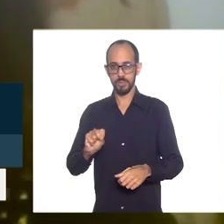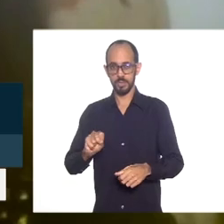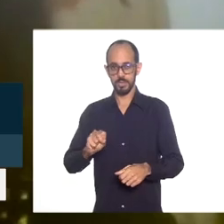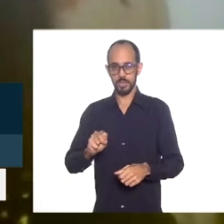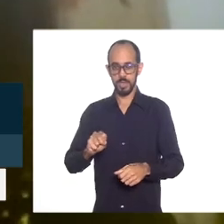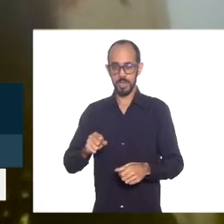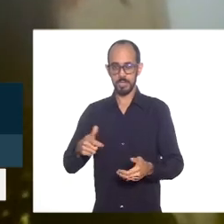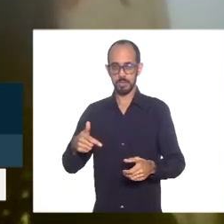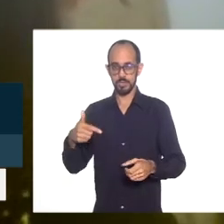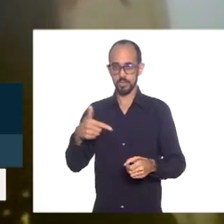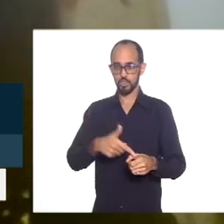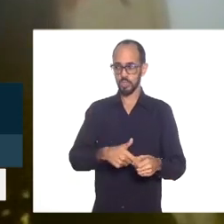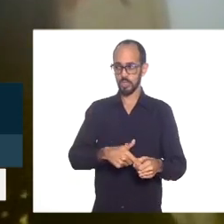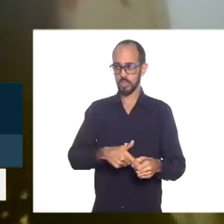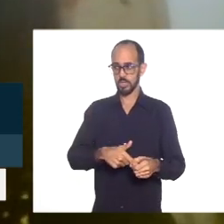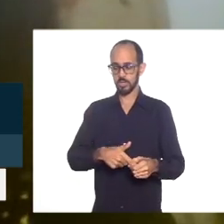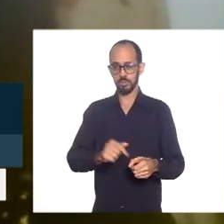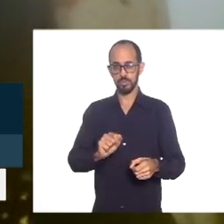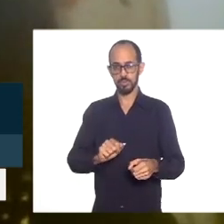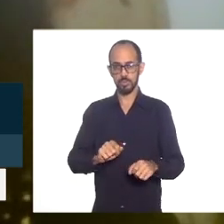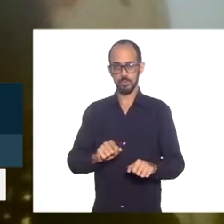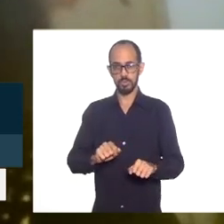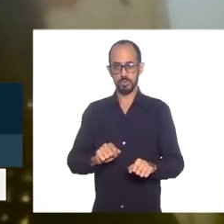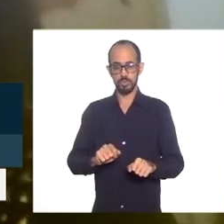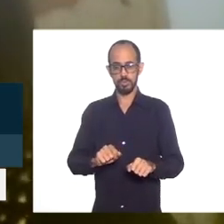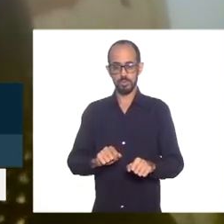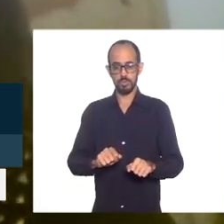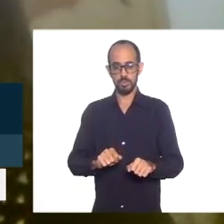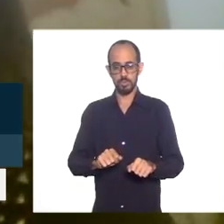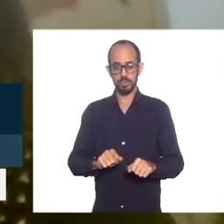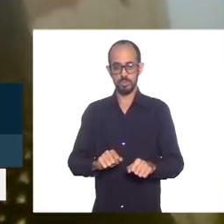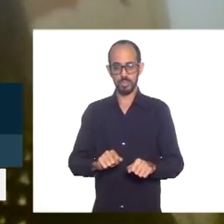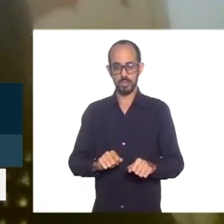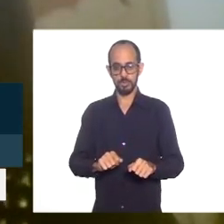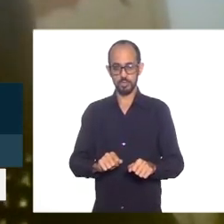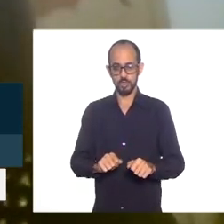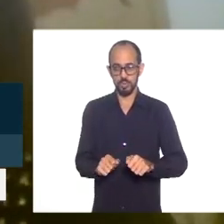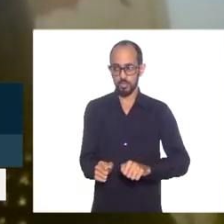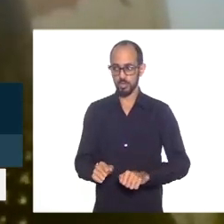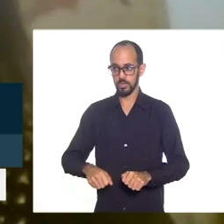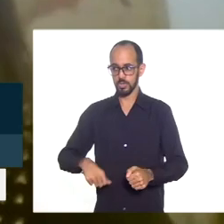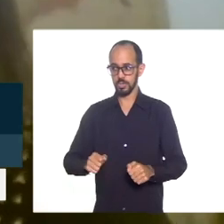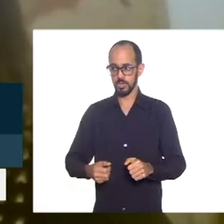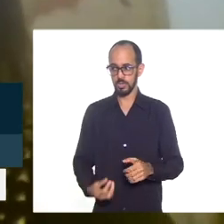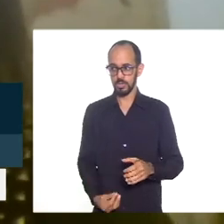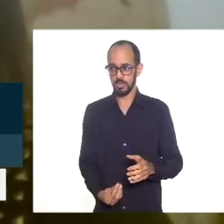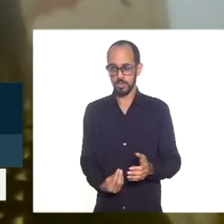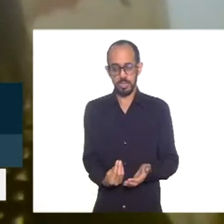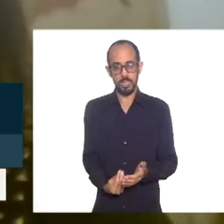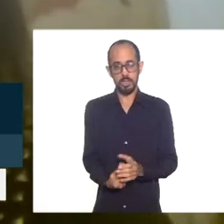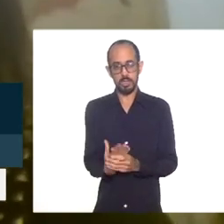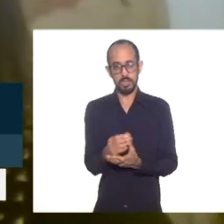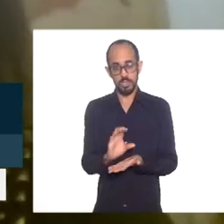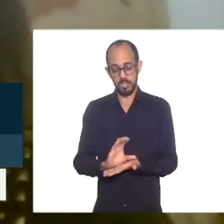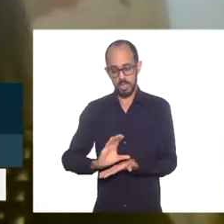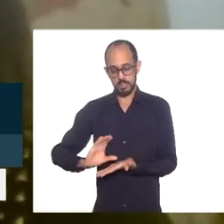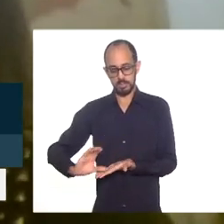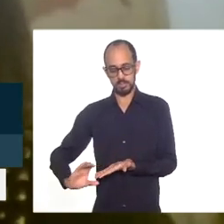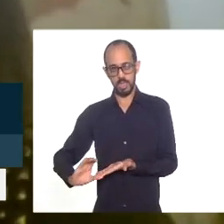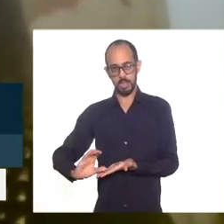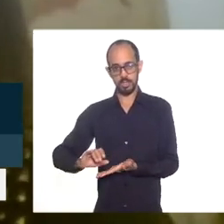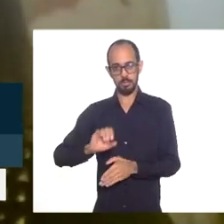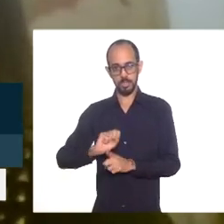a participação governamental. Ele não gera receita para a sociedade fluminense,